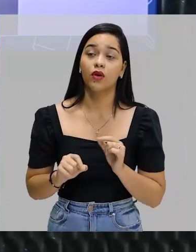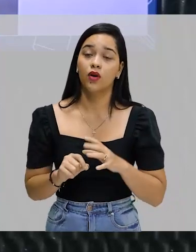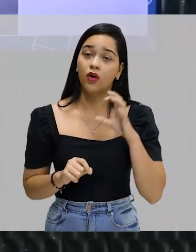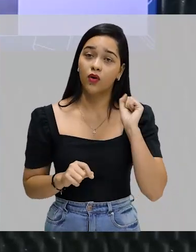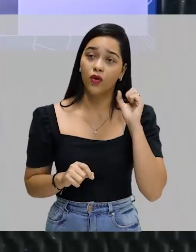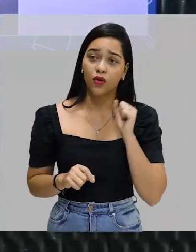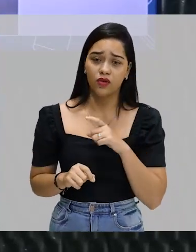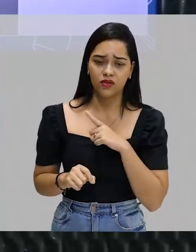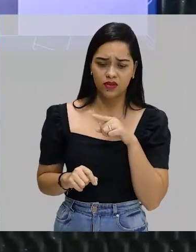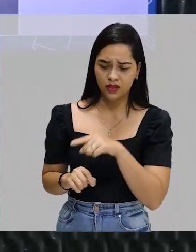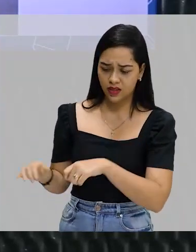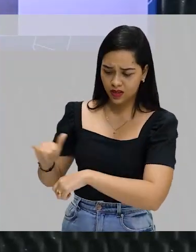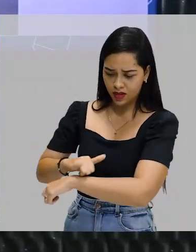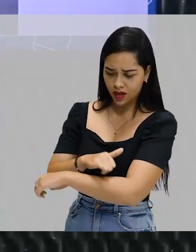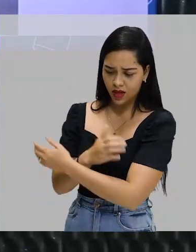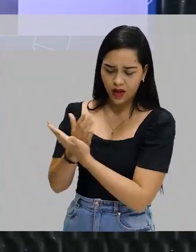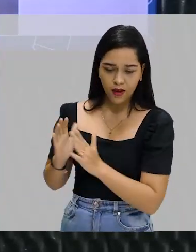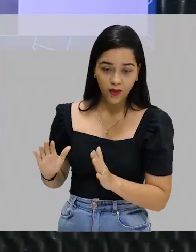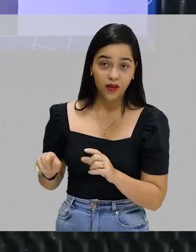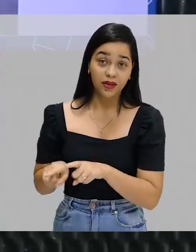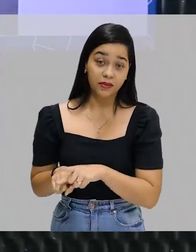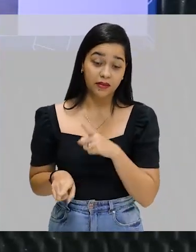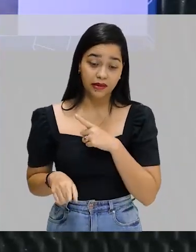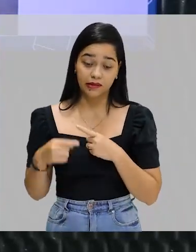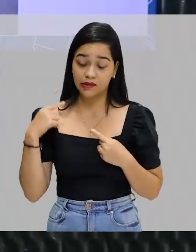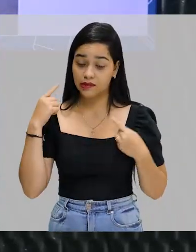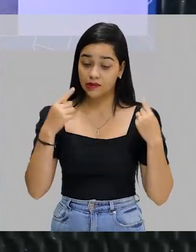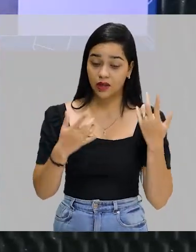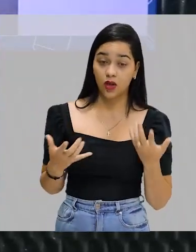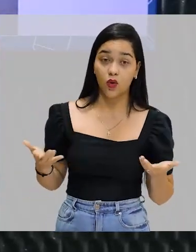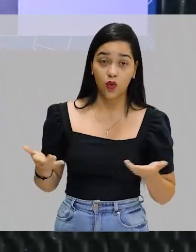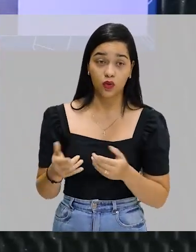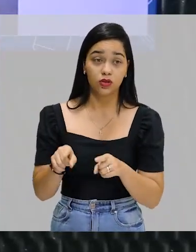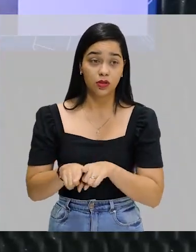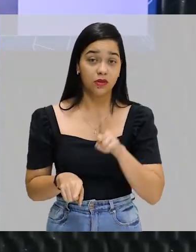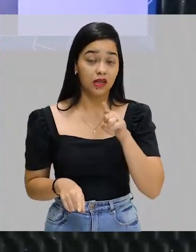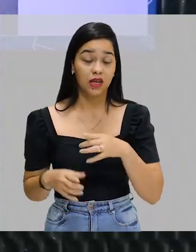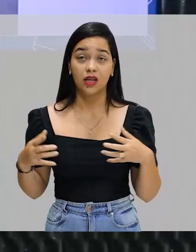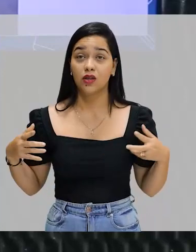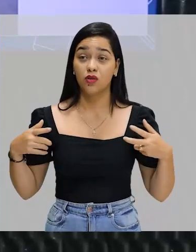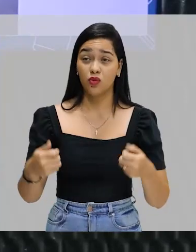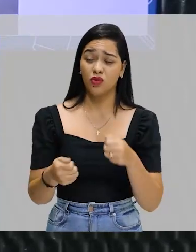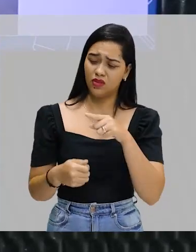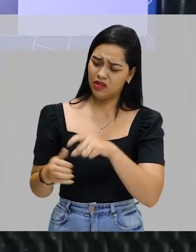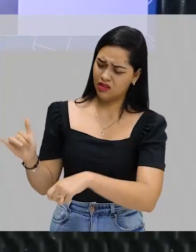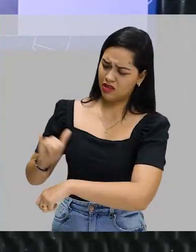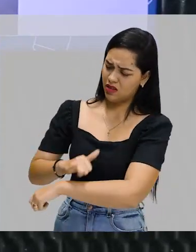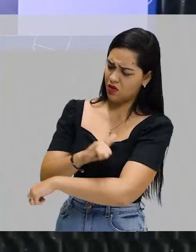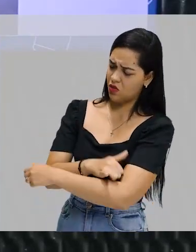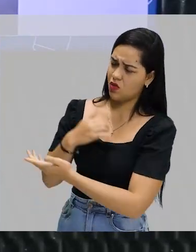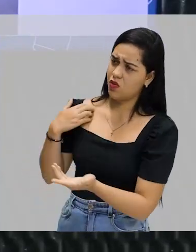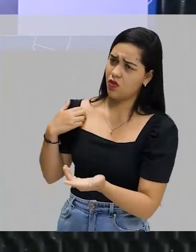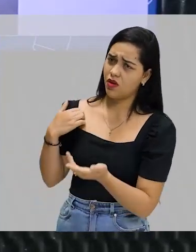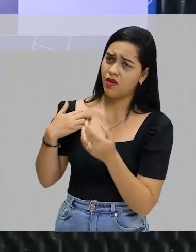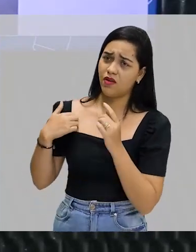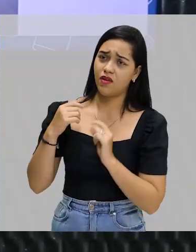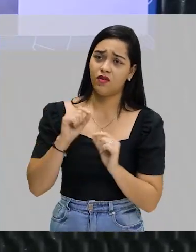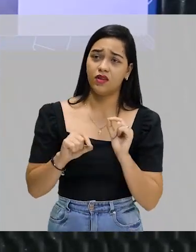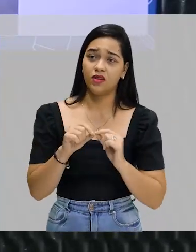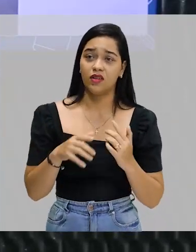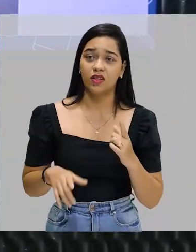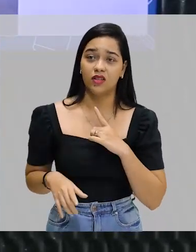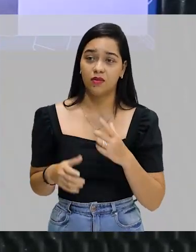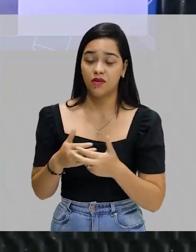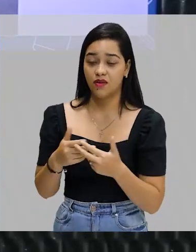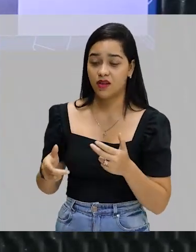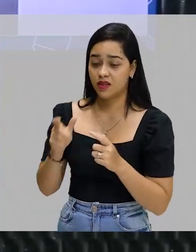ouve, nossa, tá gorda, acabou a vida da mulher. Ela entra em parafuso. Hoje isso é geral, né? Outro tá gordo, né? Aí a vontade que a gente tem é chamar